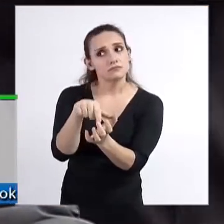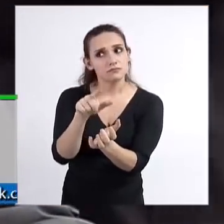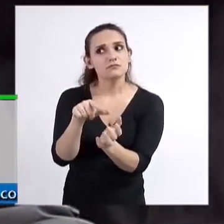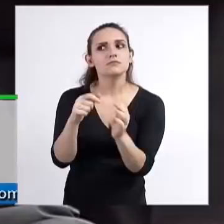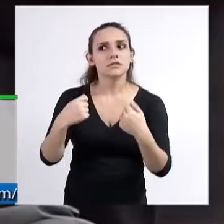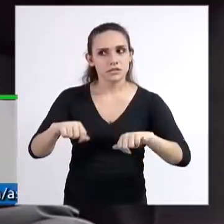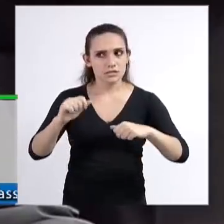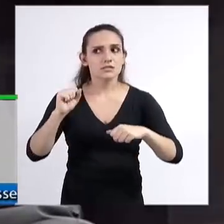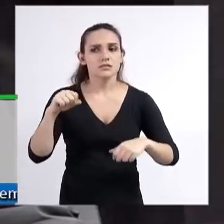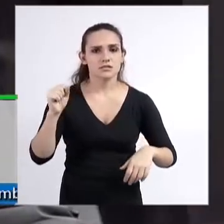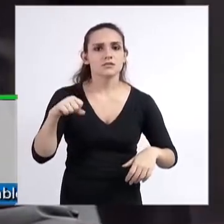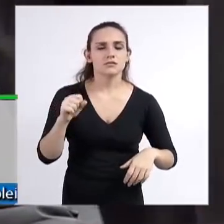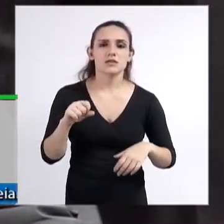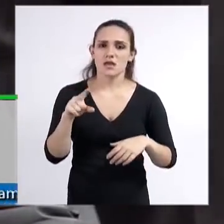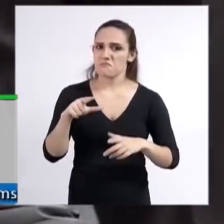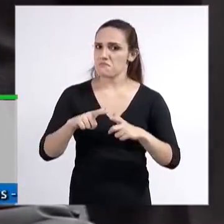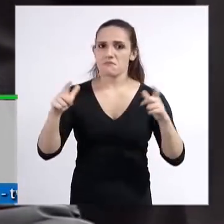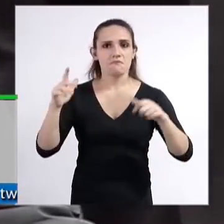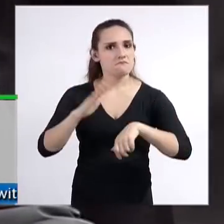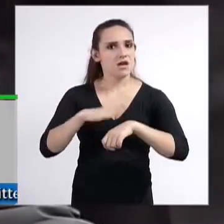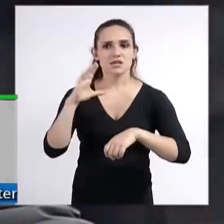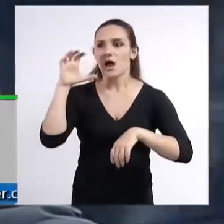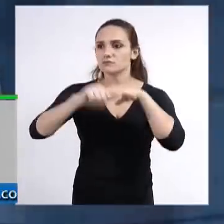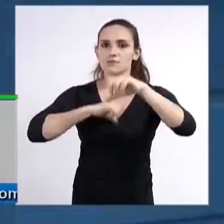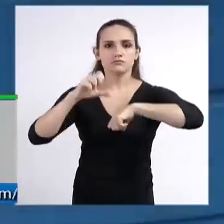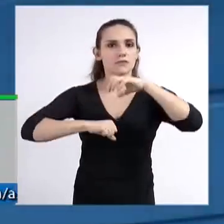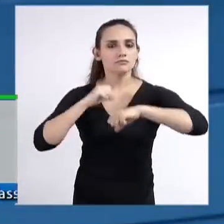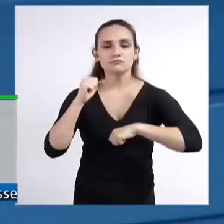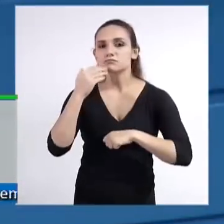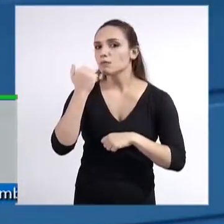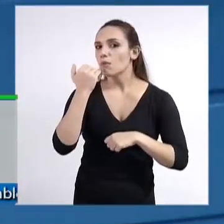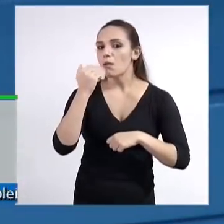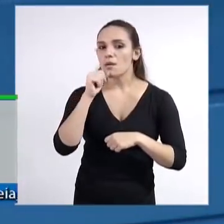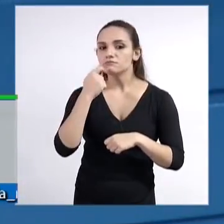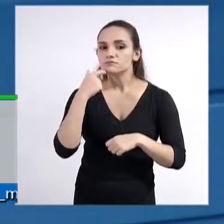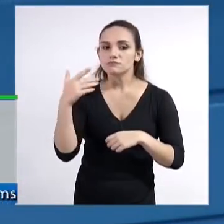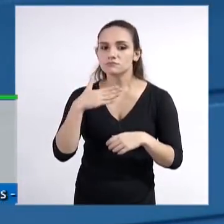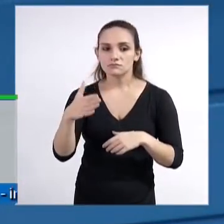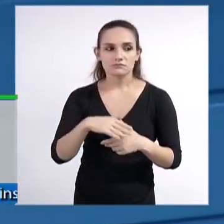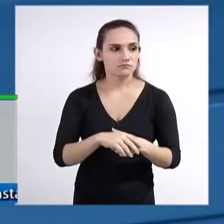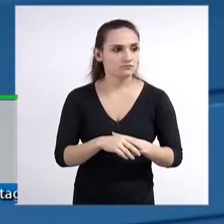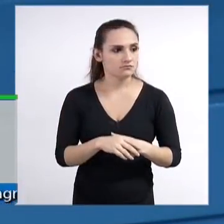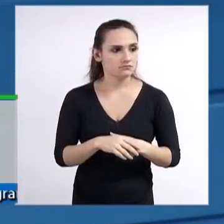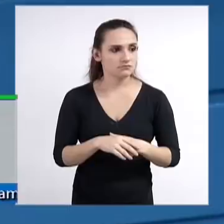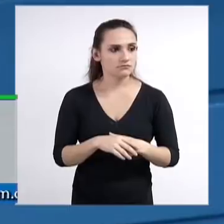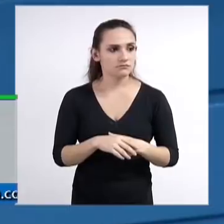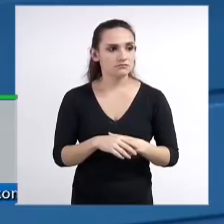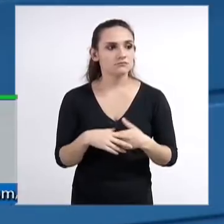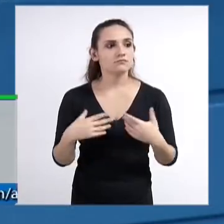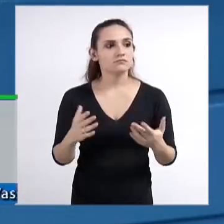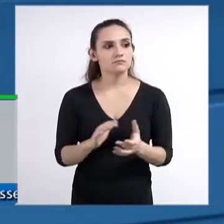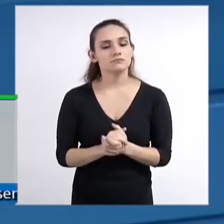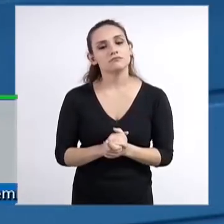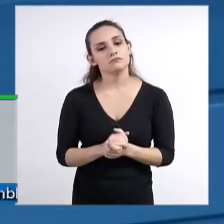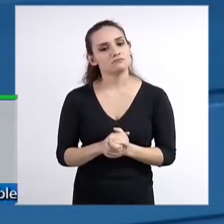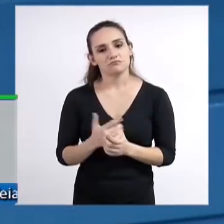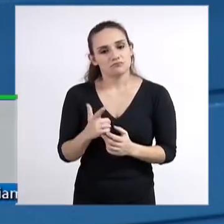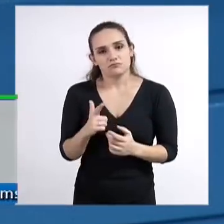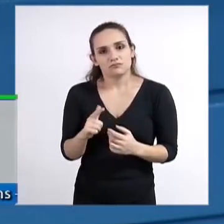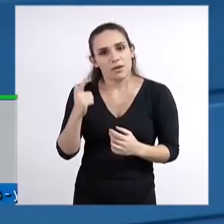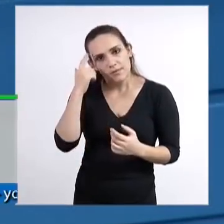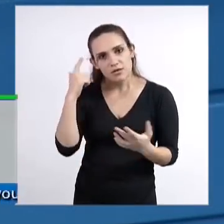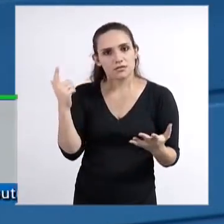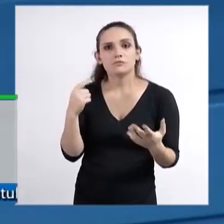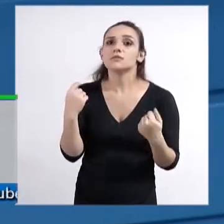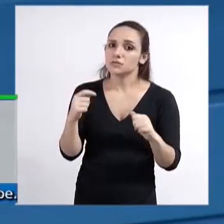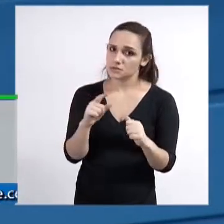predador do Pantanal, talvez o maior, né, que afeta essa questão dos estoques pesqueiros e não tem sido levado em